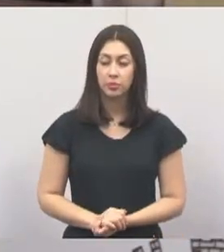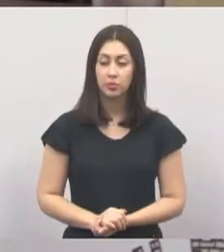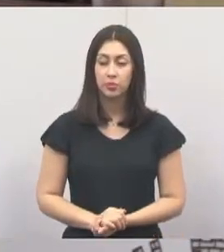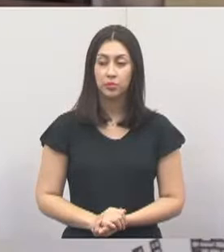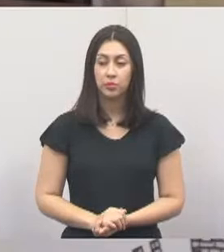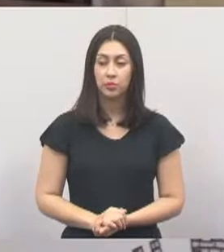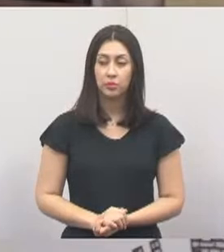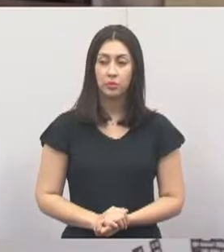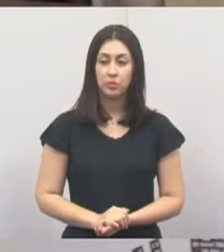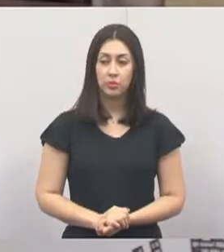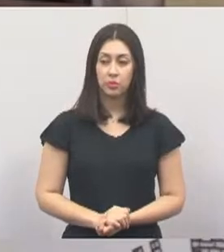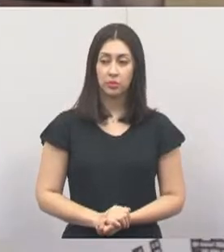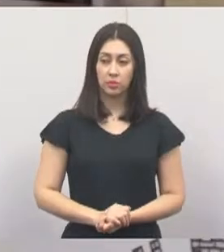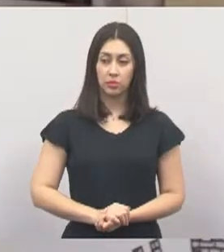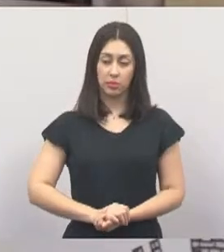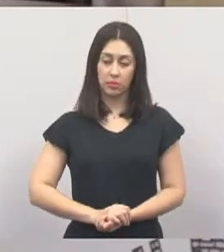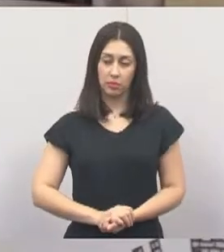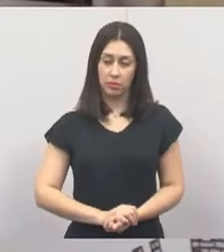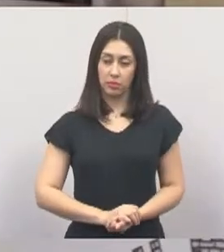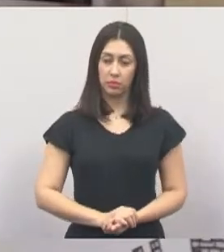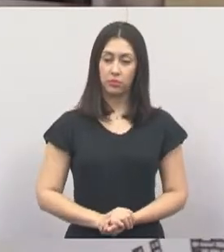secretário.